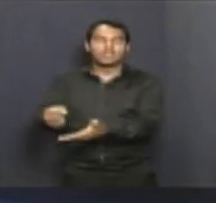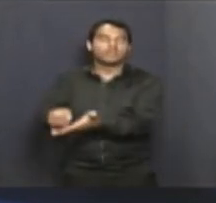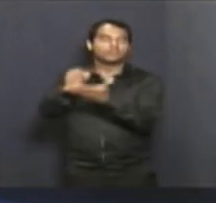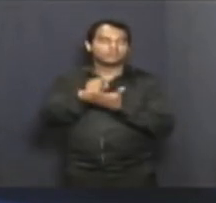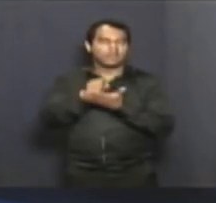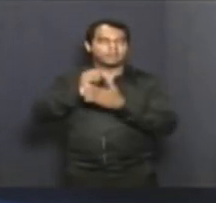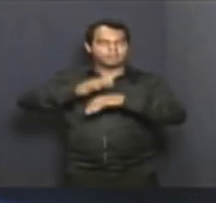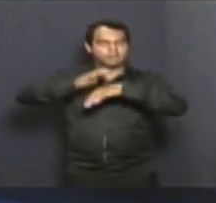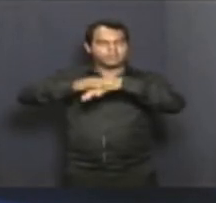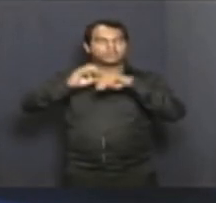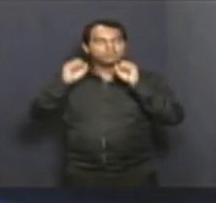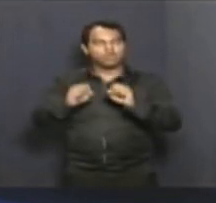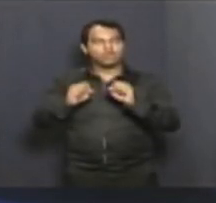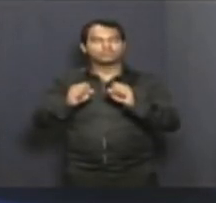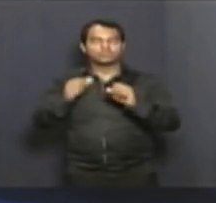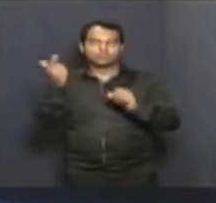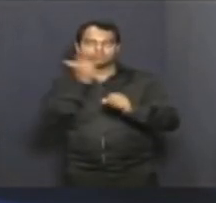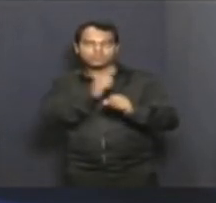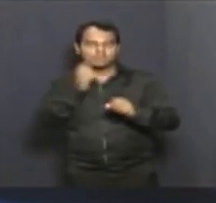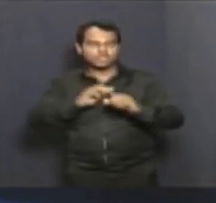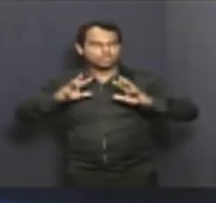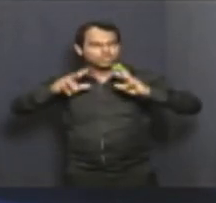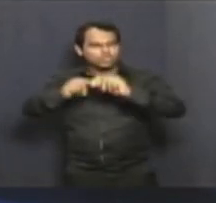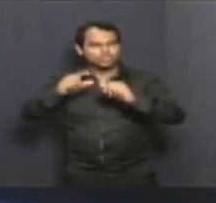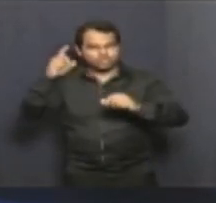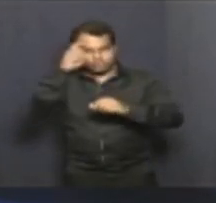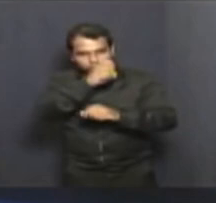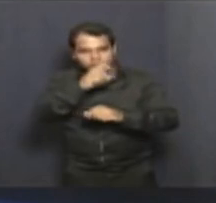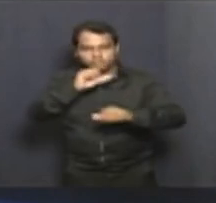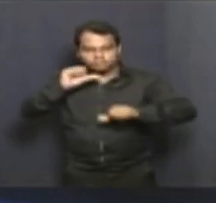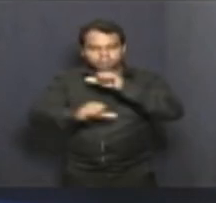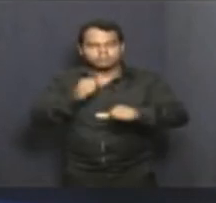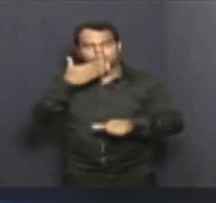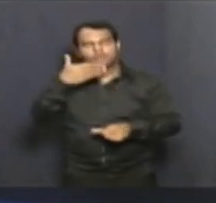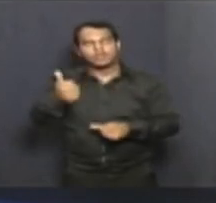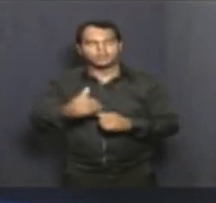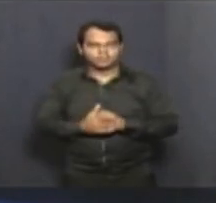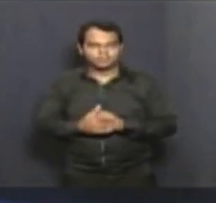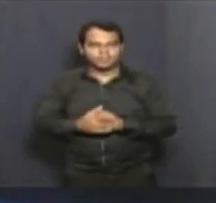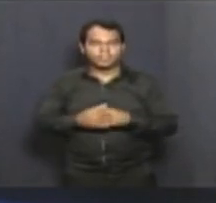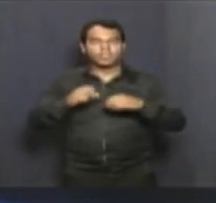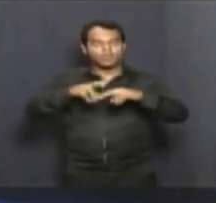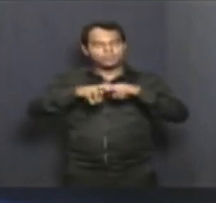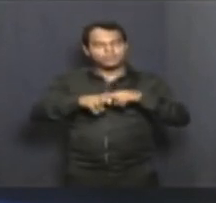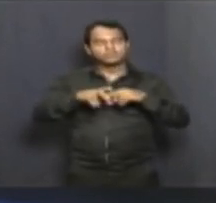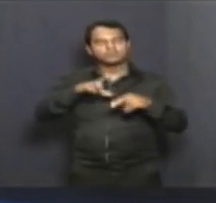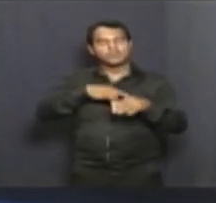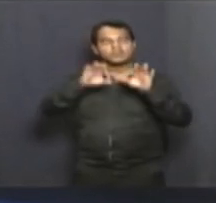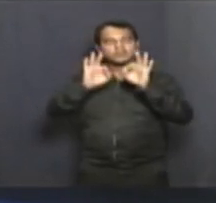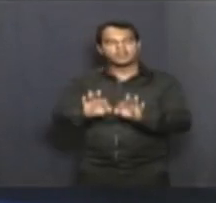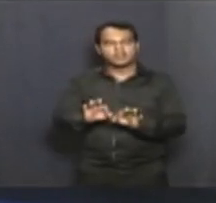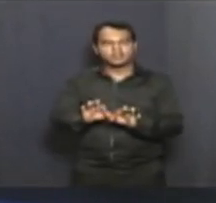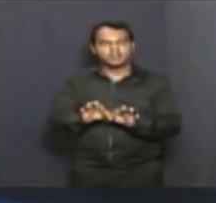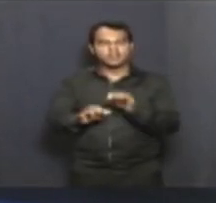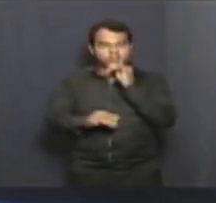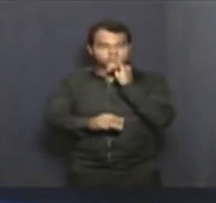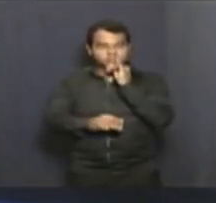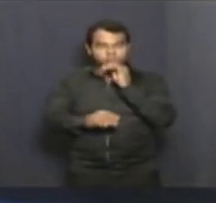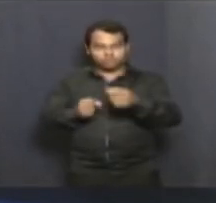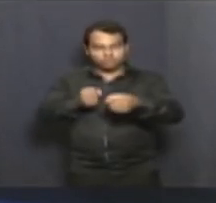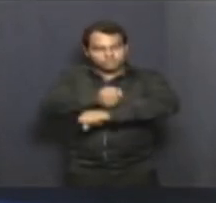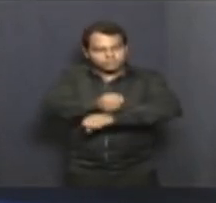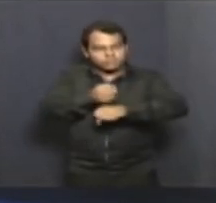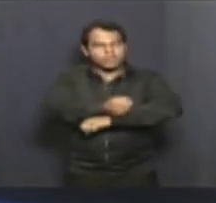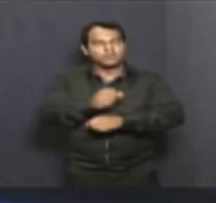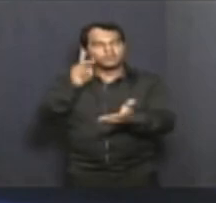para que a gente possa estar enfrentando todas as dificuldades do estado de mato grosso ou seja há com certeza que tem que haver um empenho muito grande